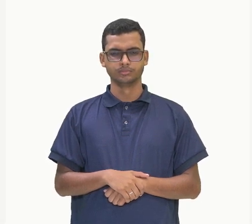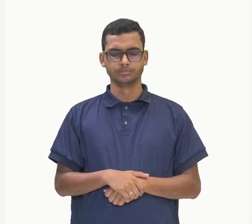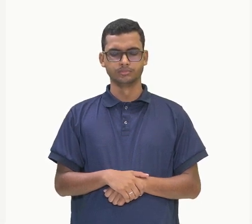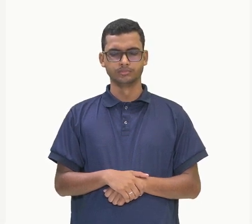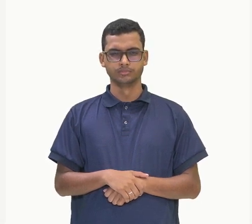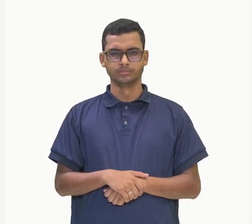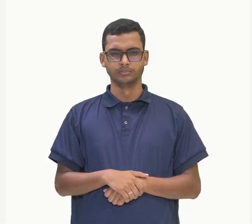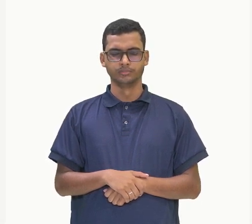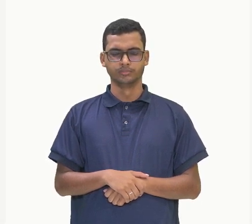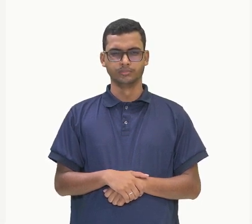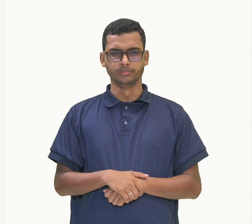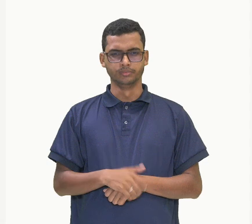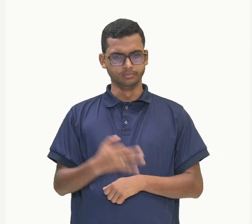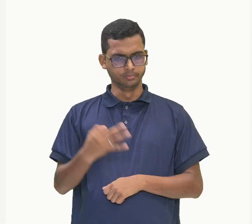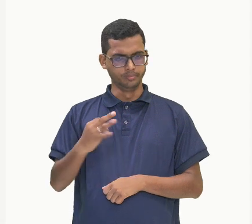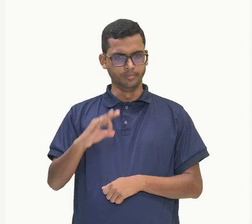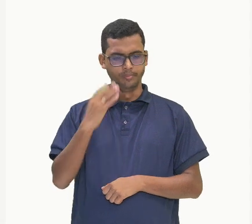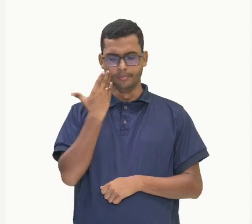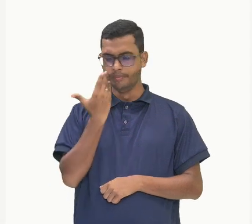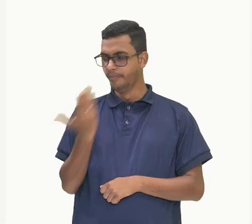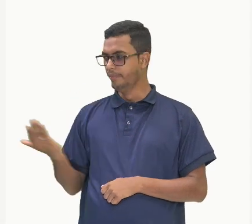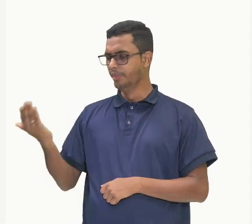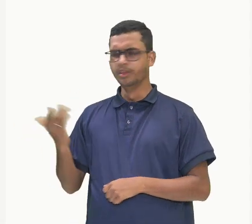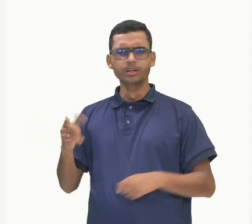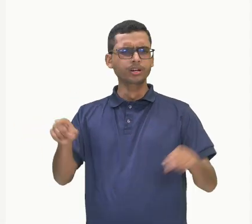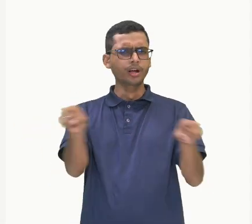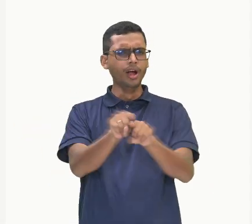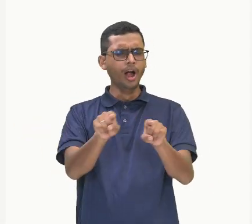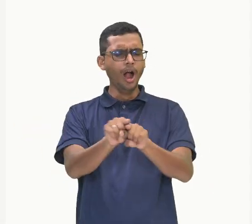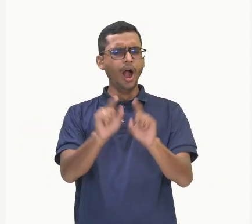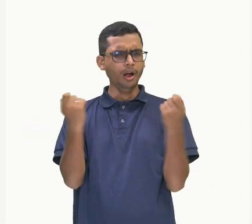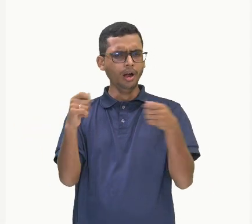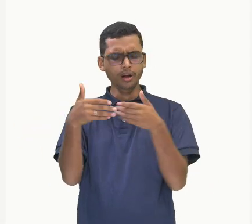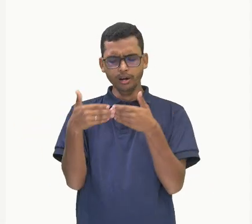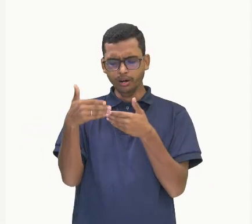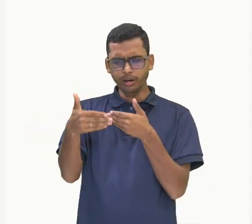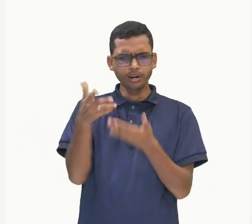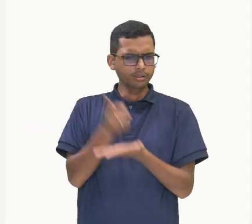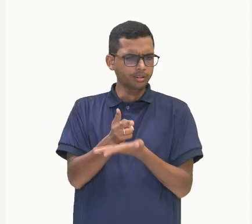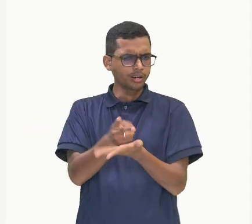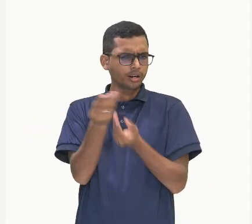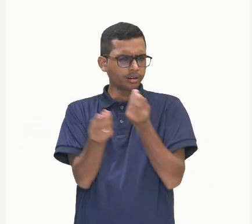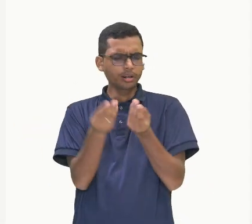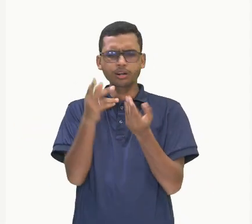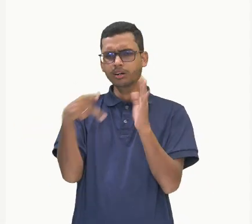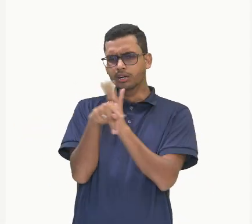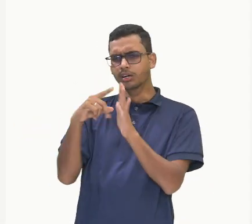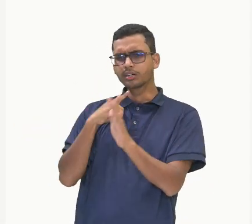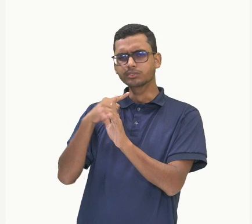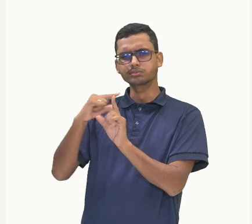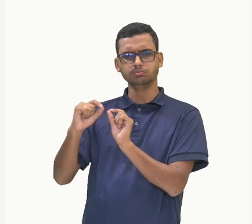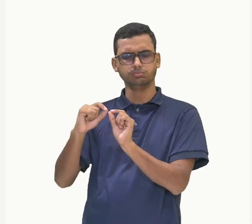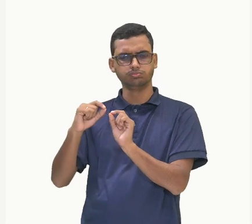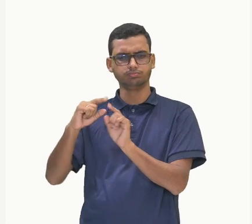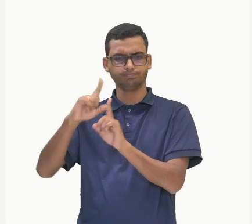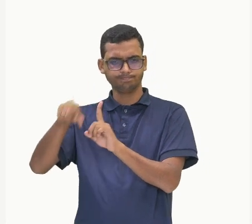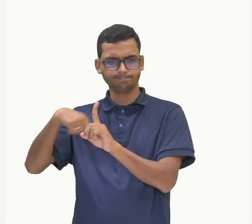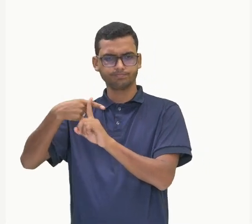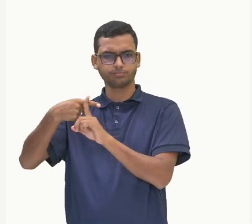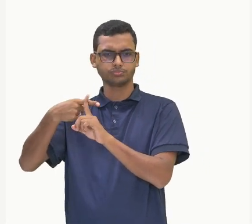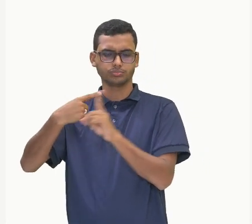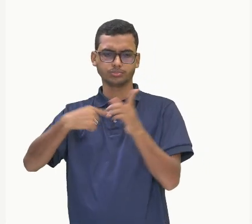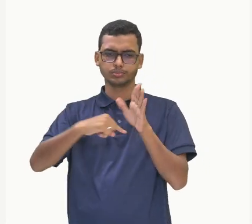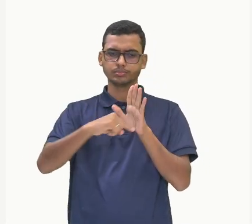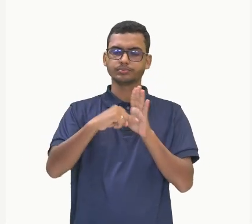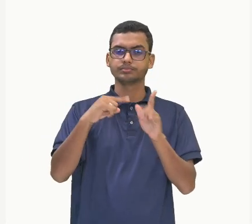6,37. Beleza? Da mesma forma, eu posso proceder com a subtração, ó. Eu